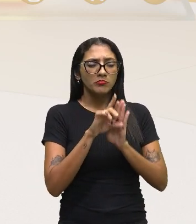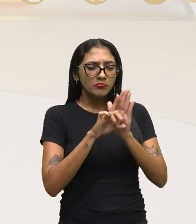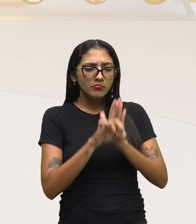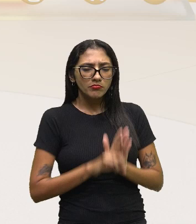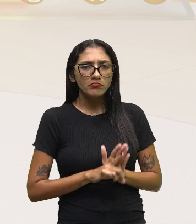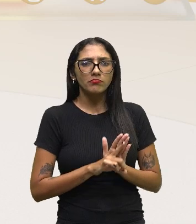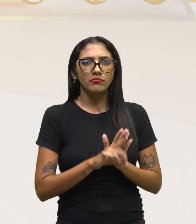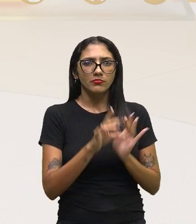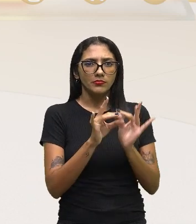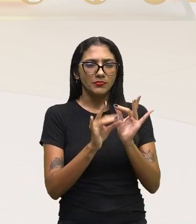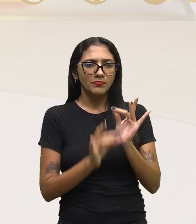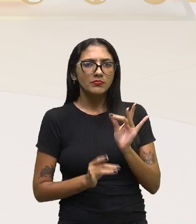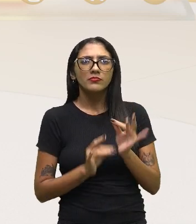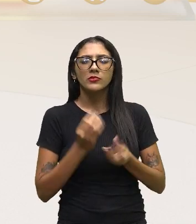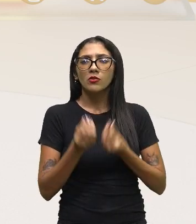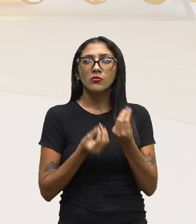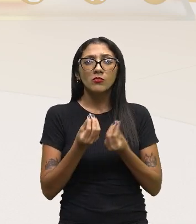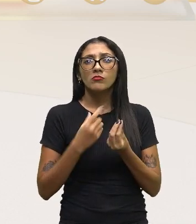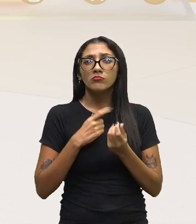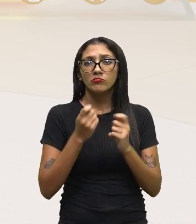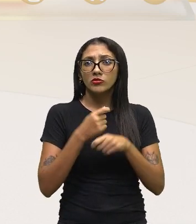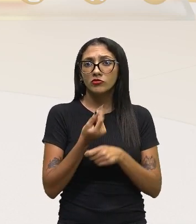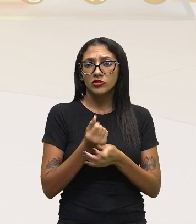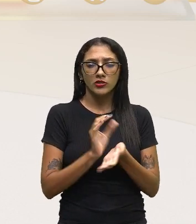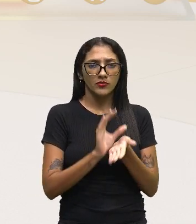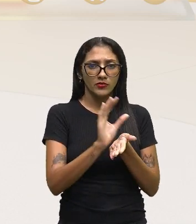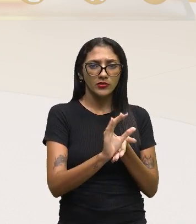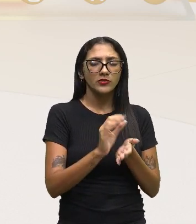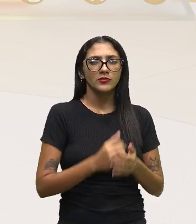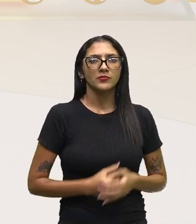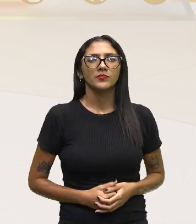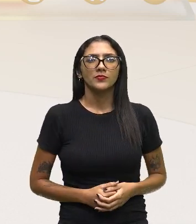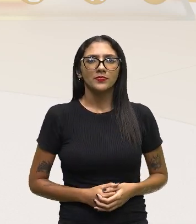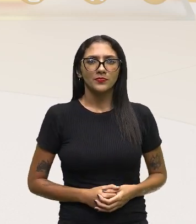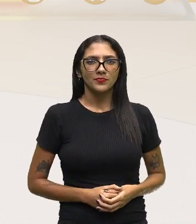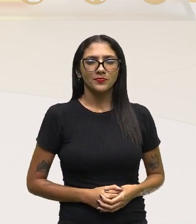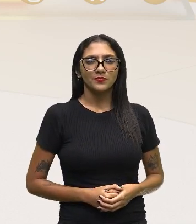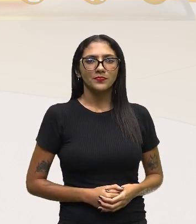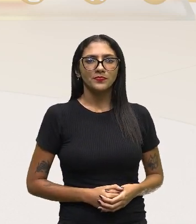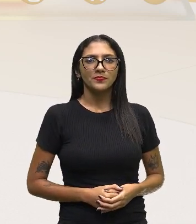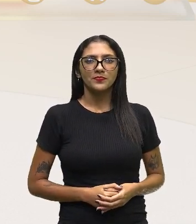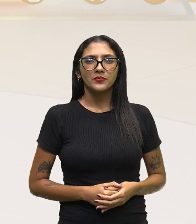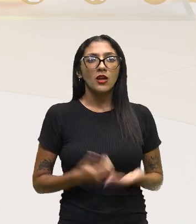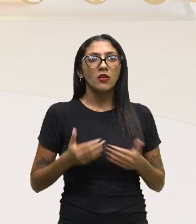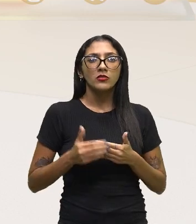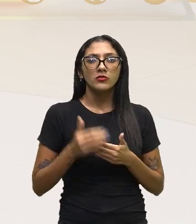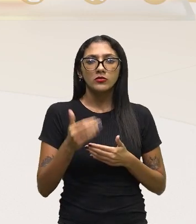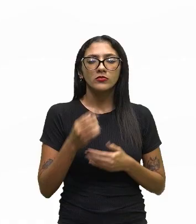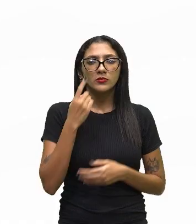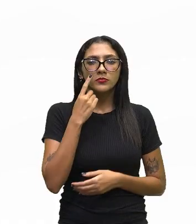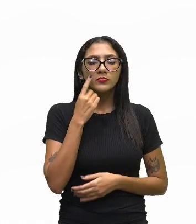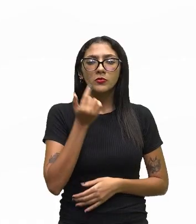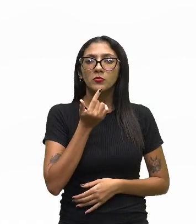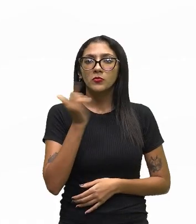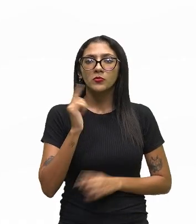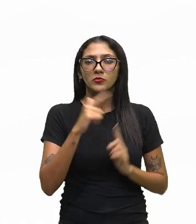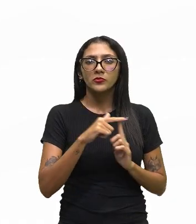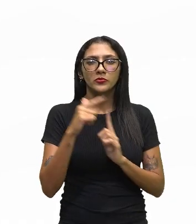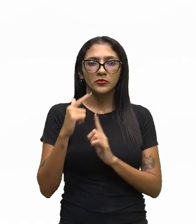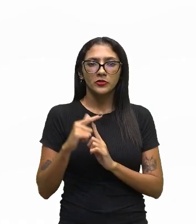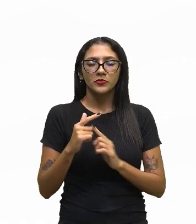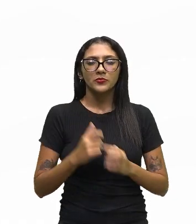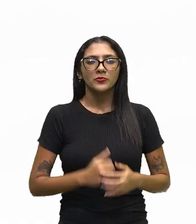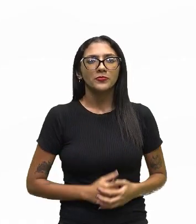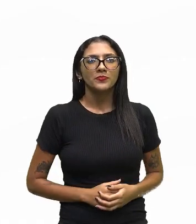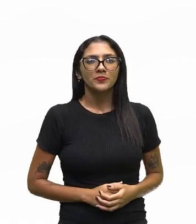de cada ativo que você pode investir. Então, vamos continuar vendo aqui mais um tipo de heurística.